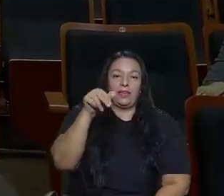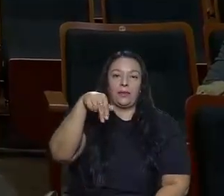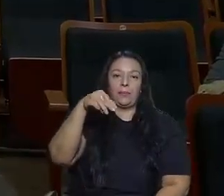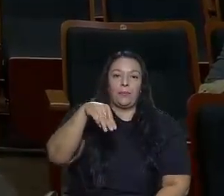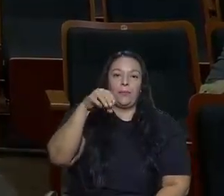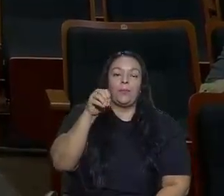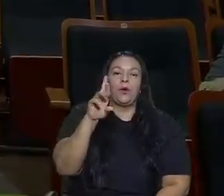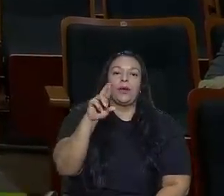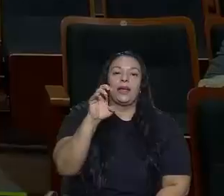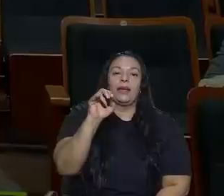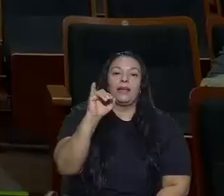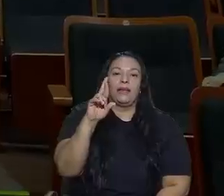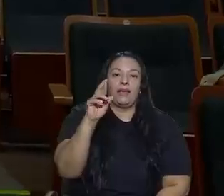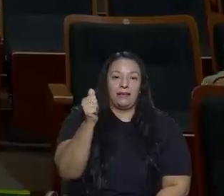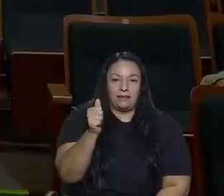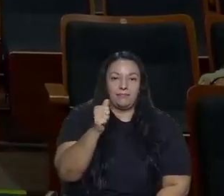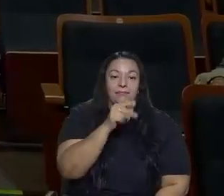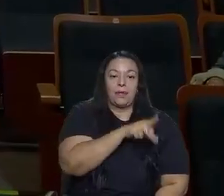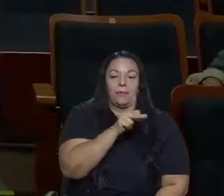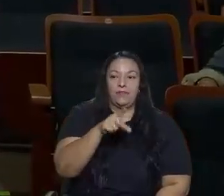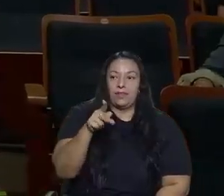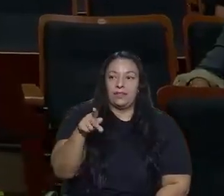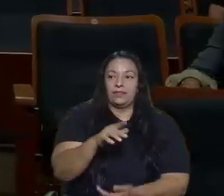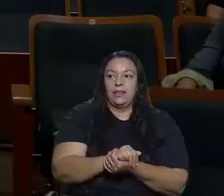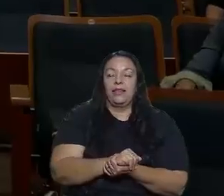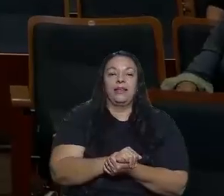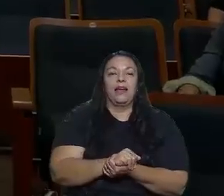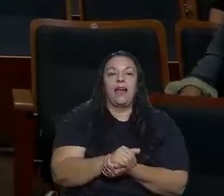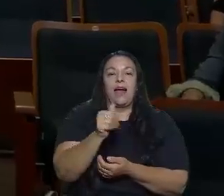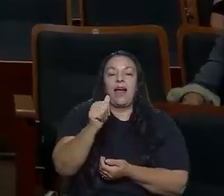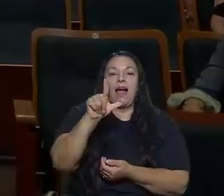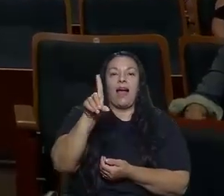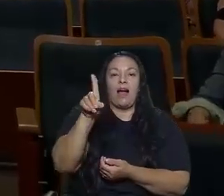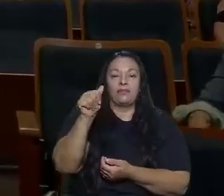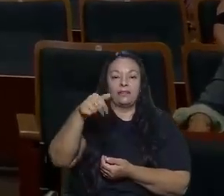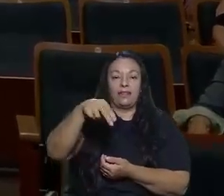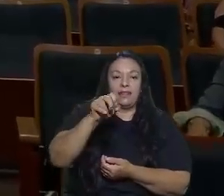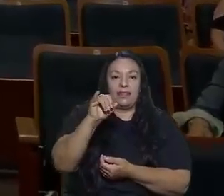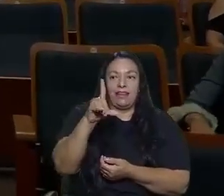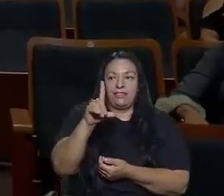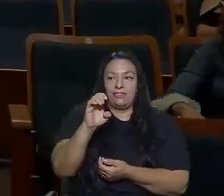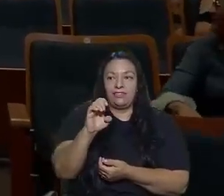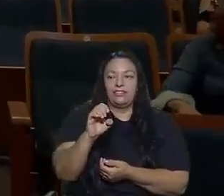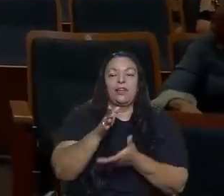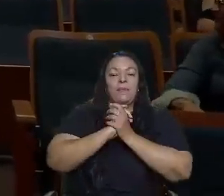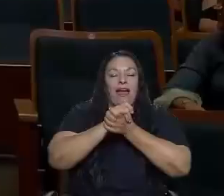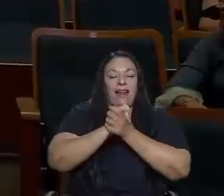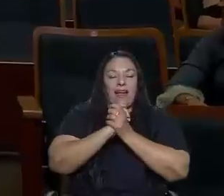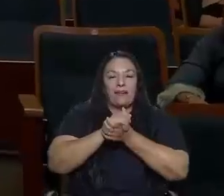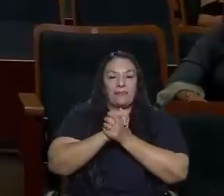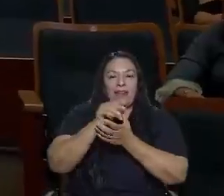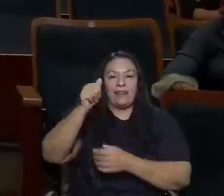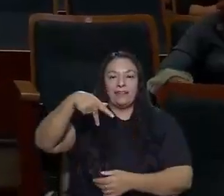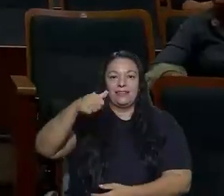Sua professora, Aldineide Dark de Almeida. Bem-vindas, parabéns, Ana